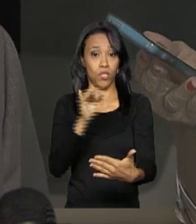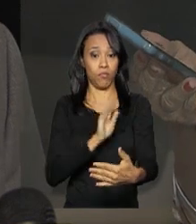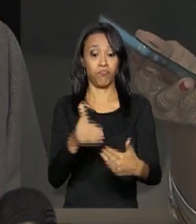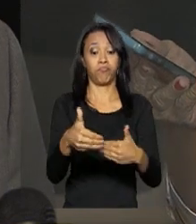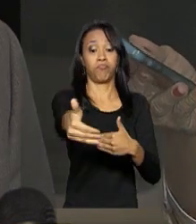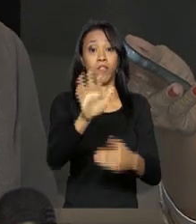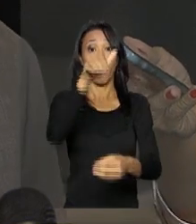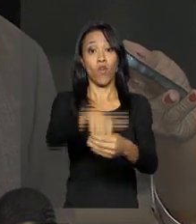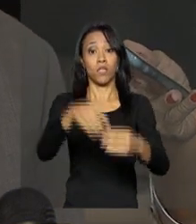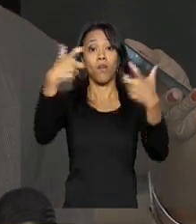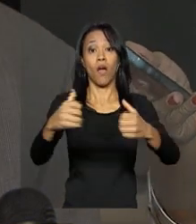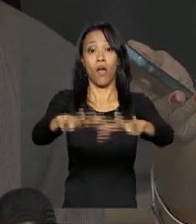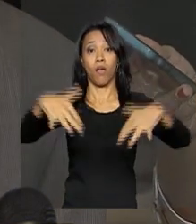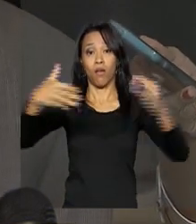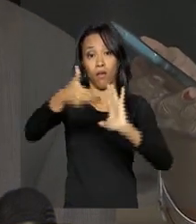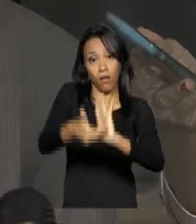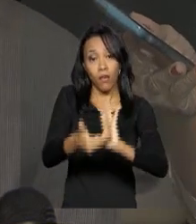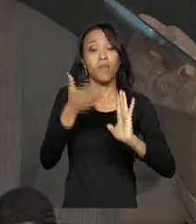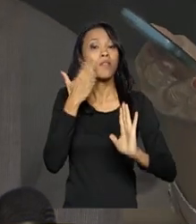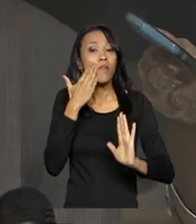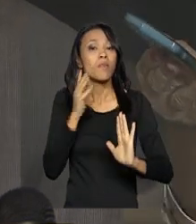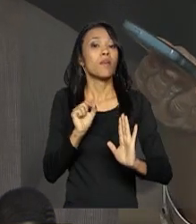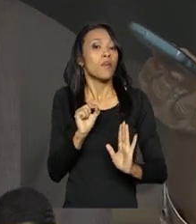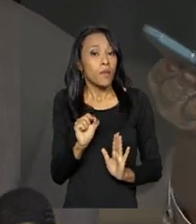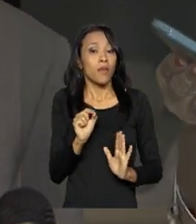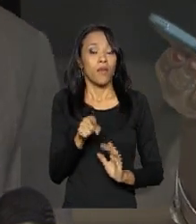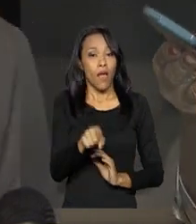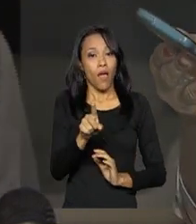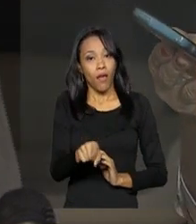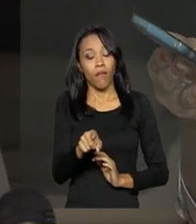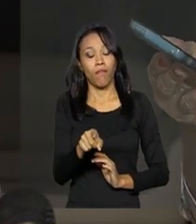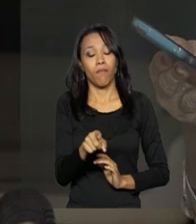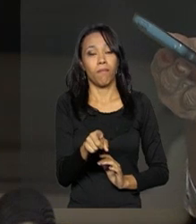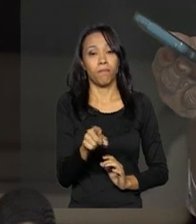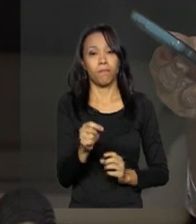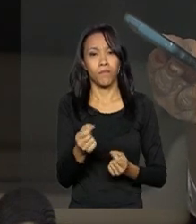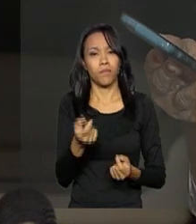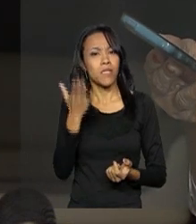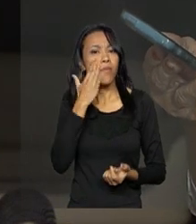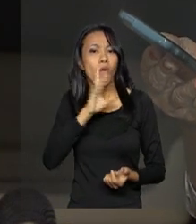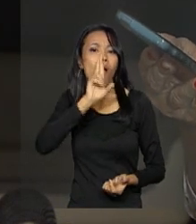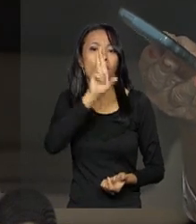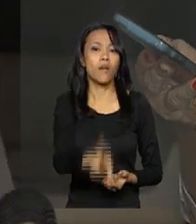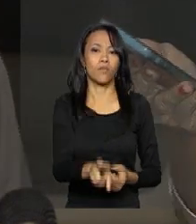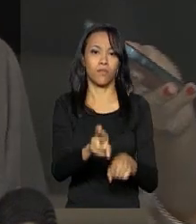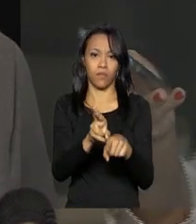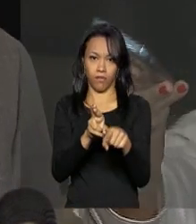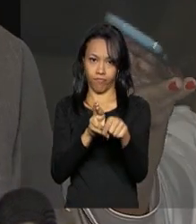plenário para subir daquilo que é hoje a projeção do resultado